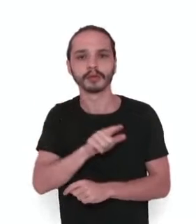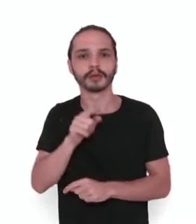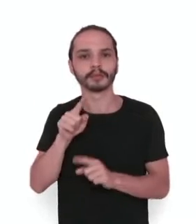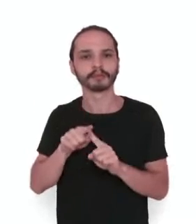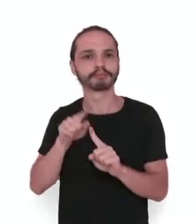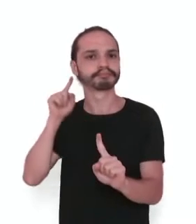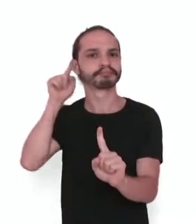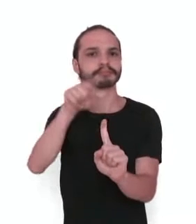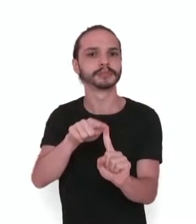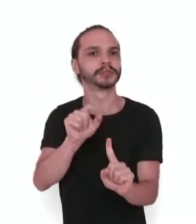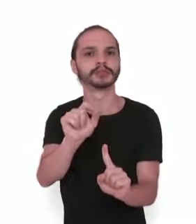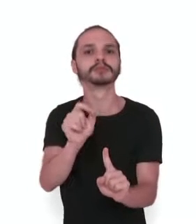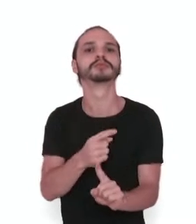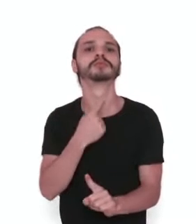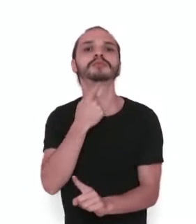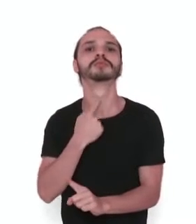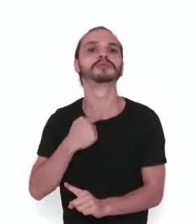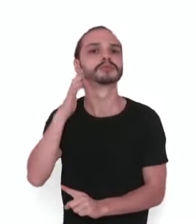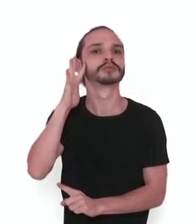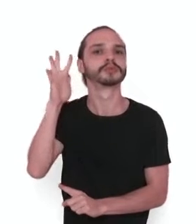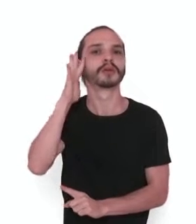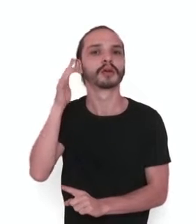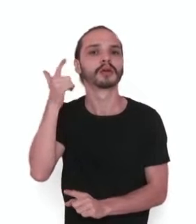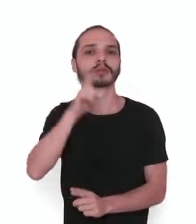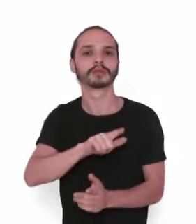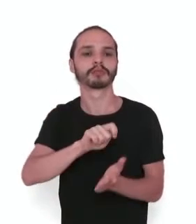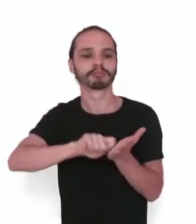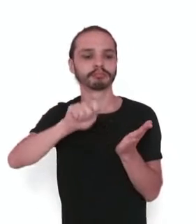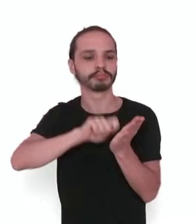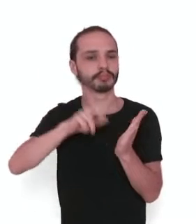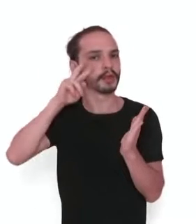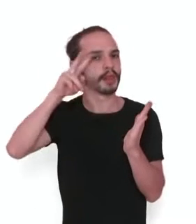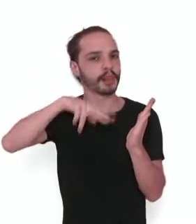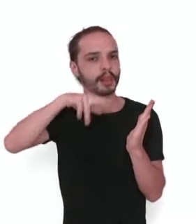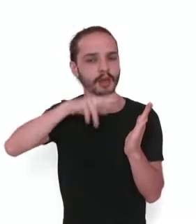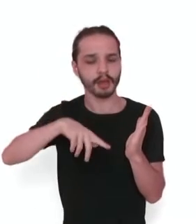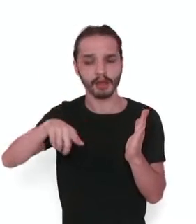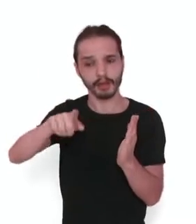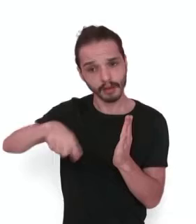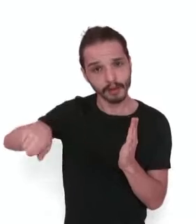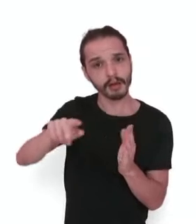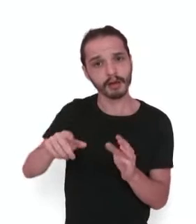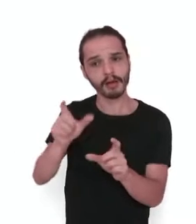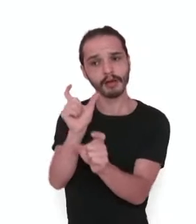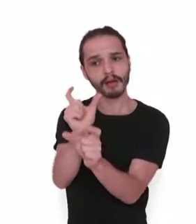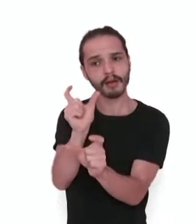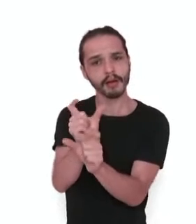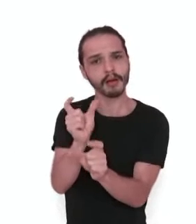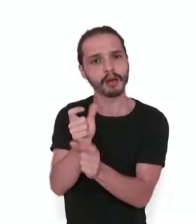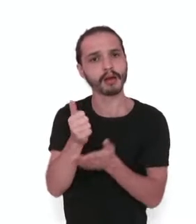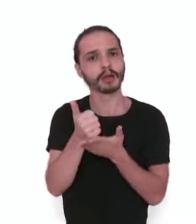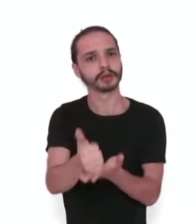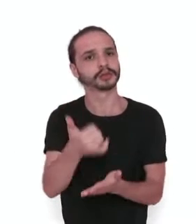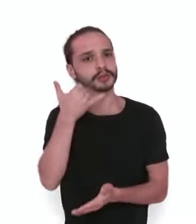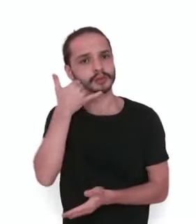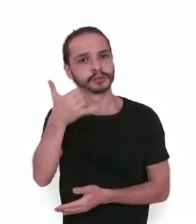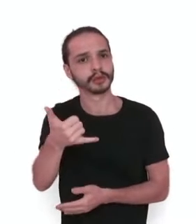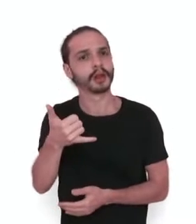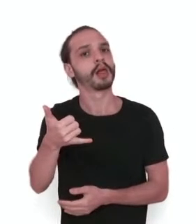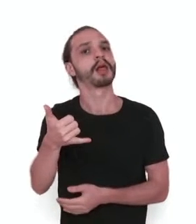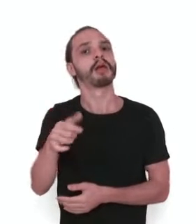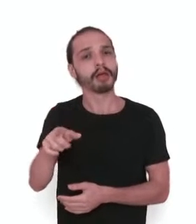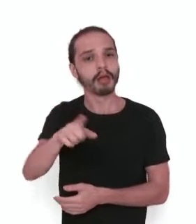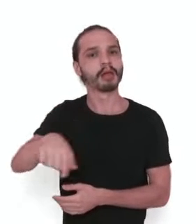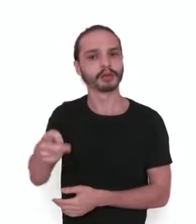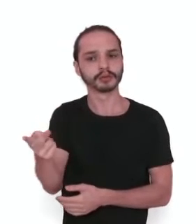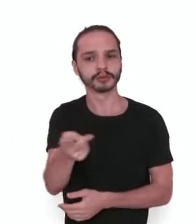escrever. Eles estão sendo alfabetizados com a ajuda de um aparelho celular. Lígia e Kozaski estão incluídos no